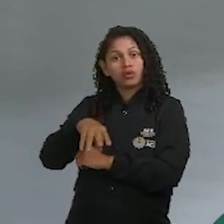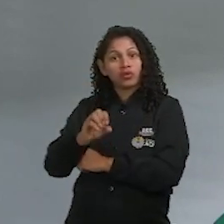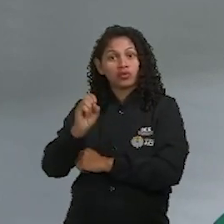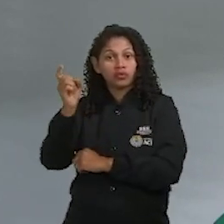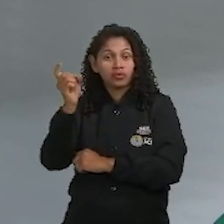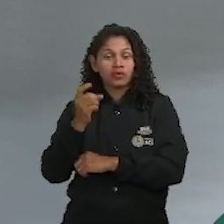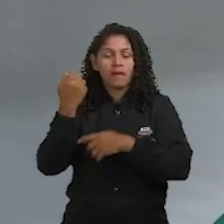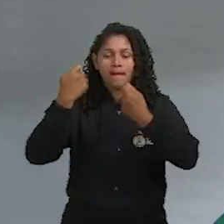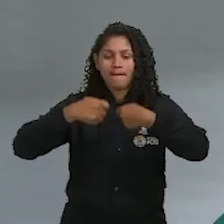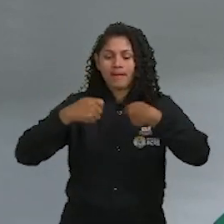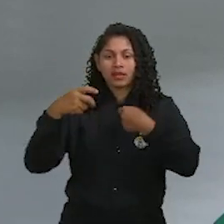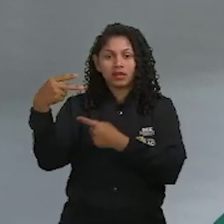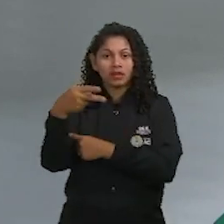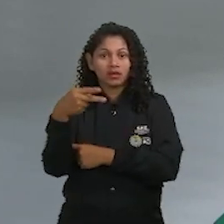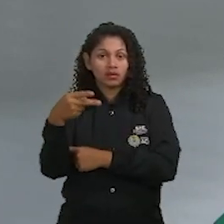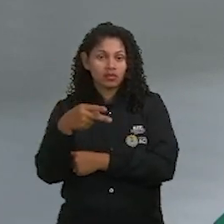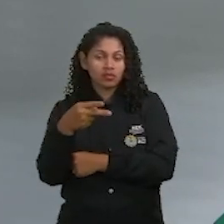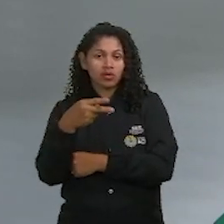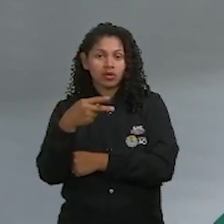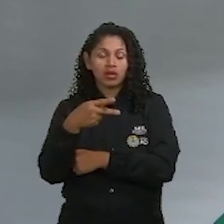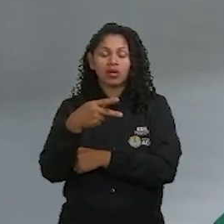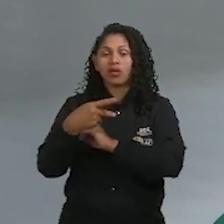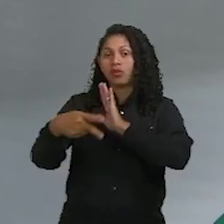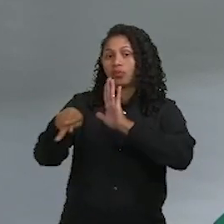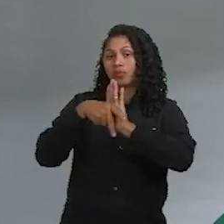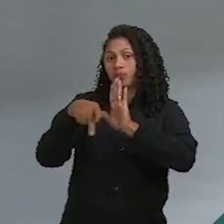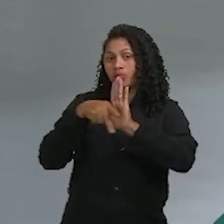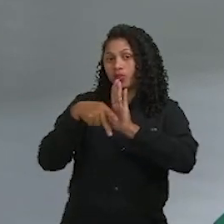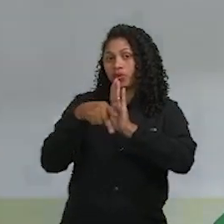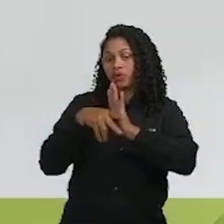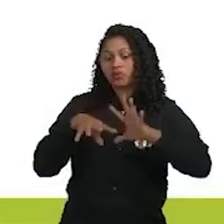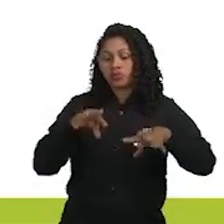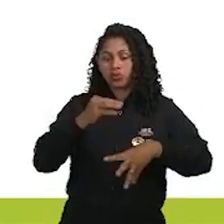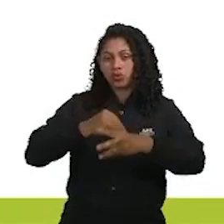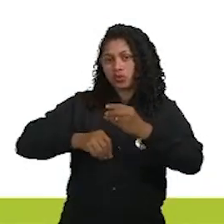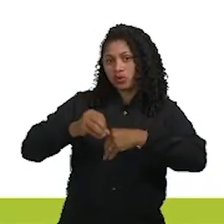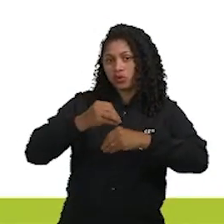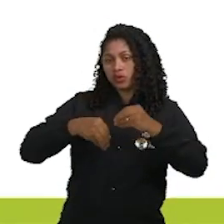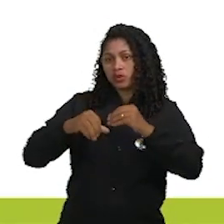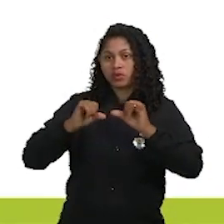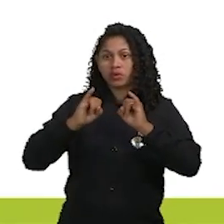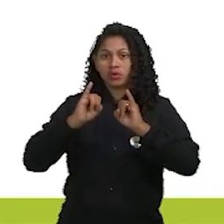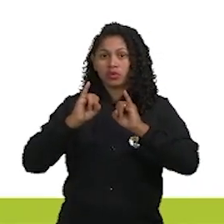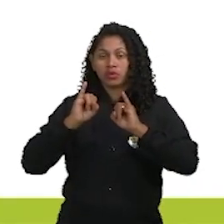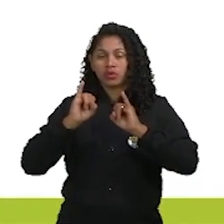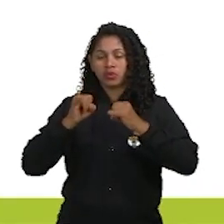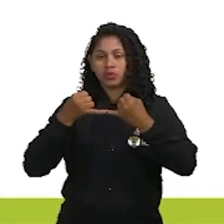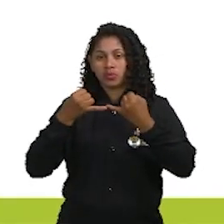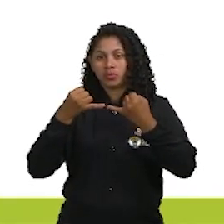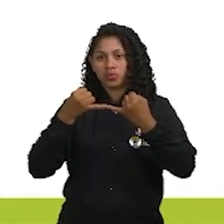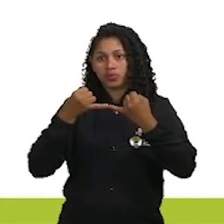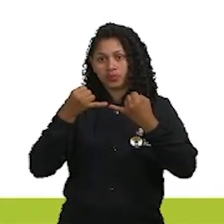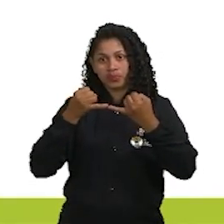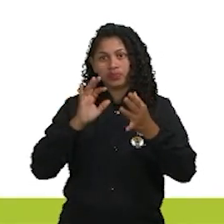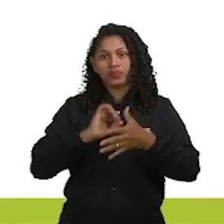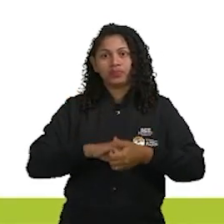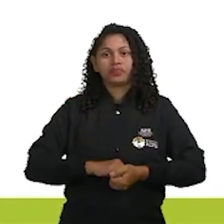à carga daquele composto iônico. O exemplo que eu coloquei aqui para vocês, ó,